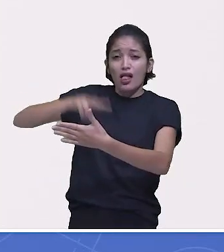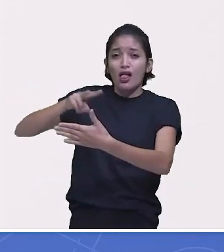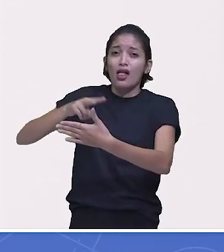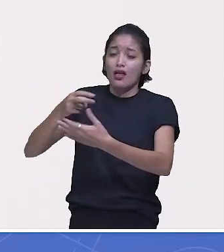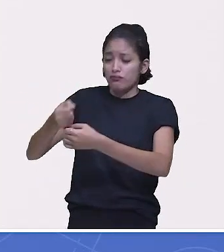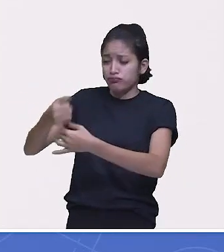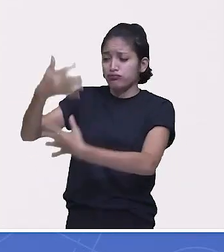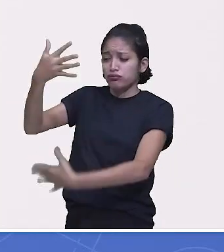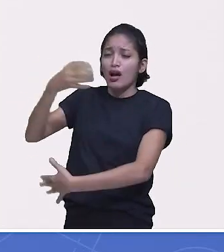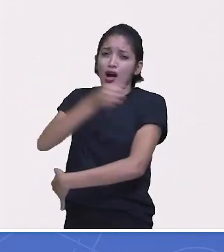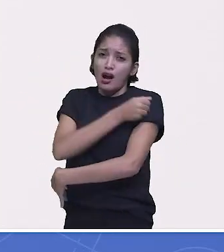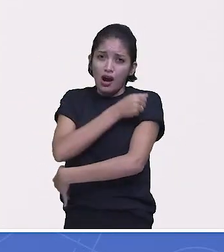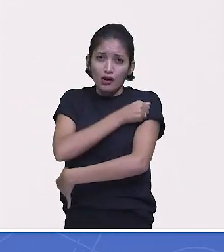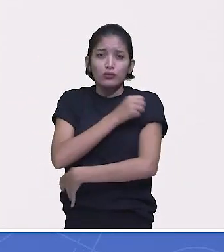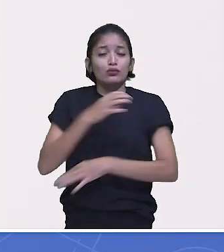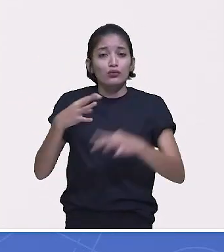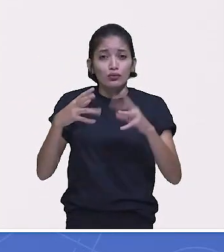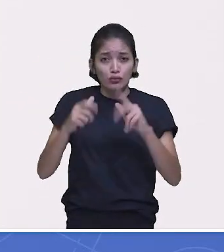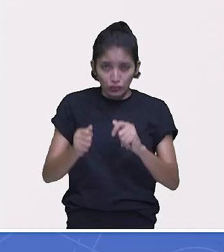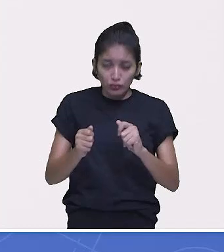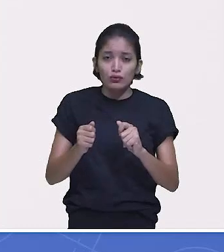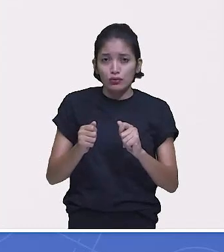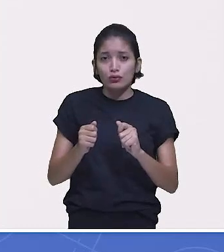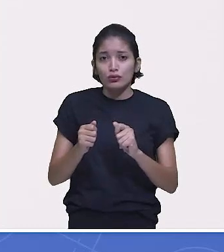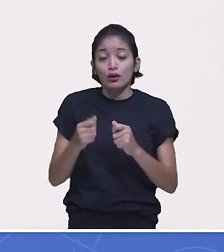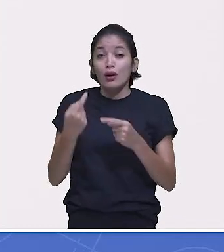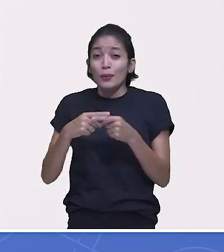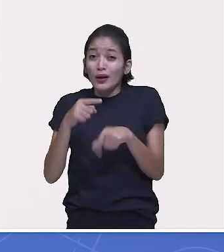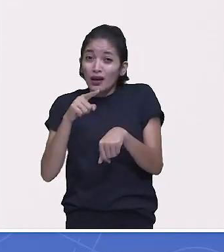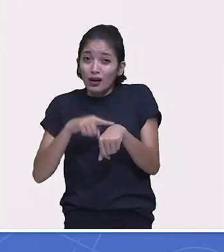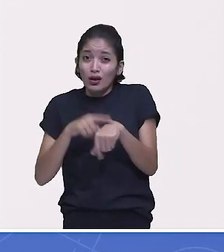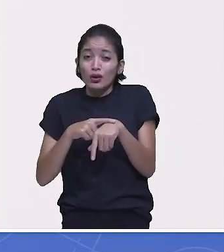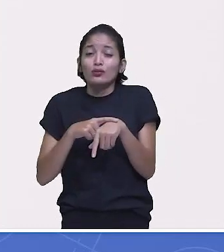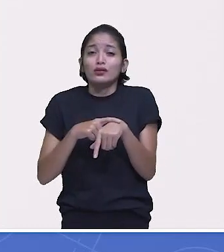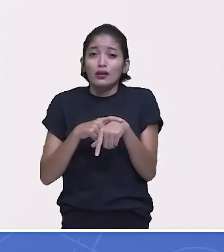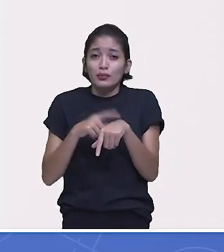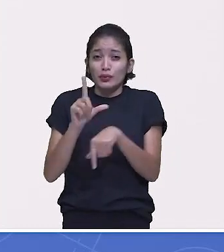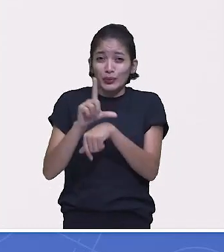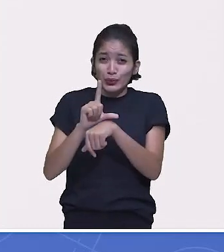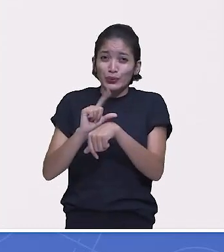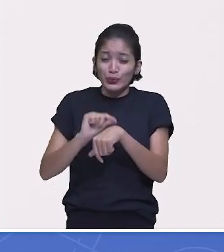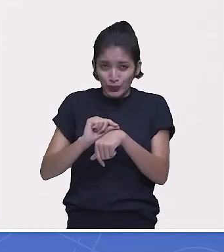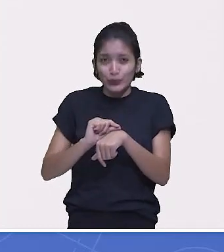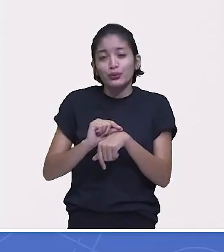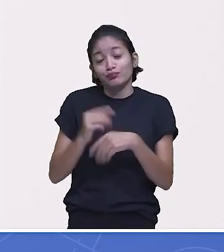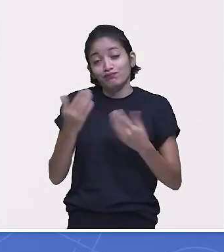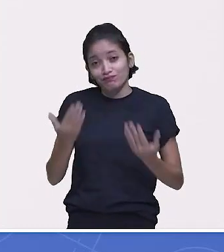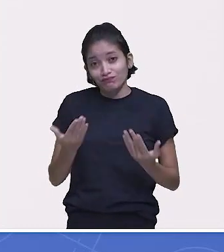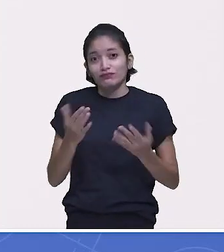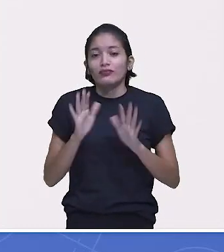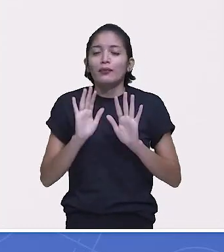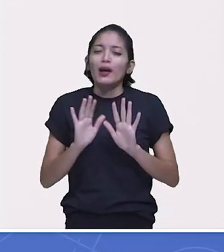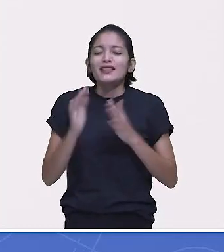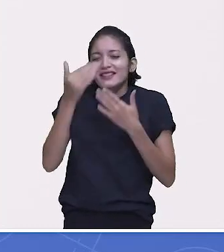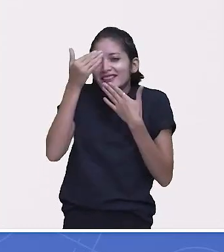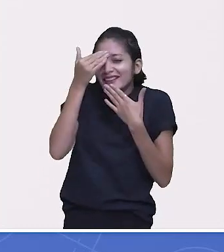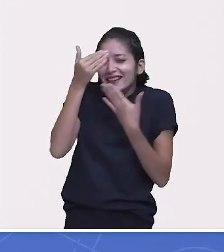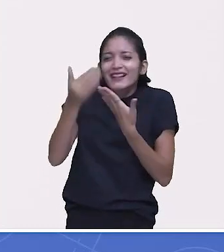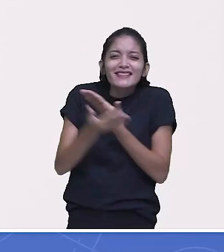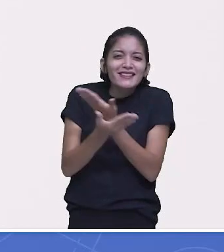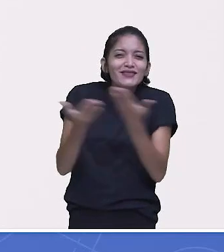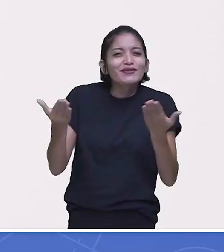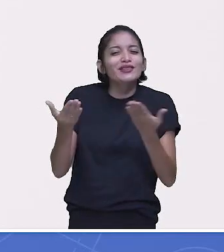aqui todos os alunos que estão participando, porque o tempo aqui torna-se pequeno, né? Mas a gente agradece a todas